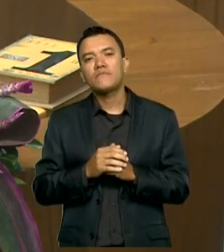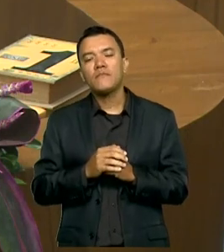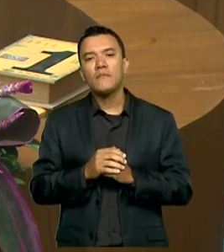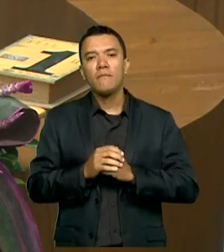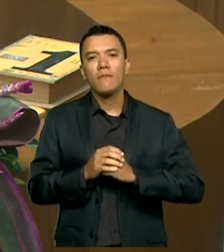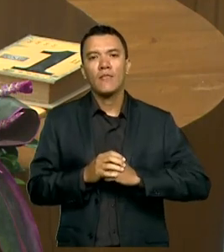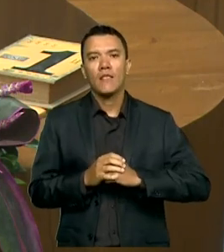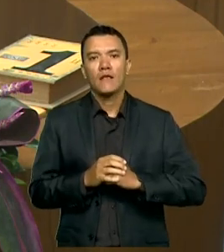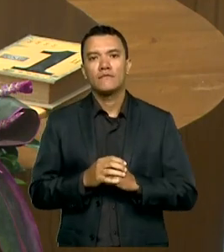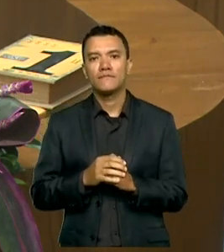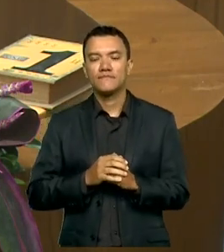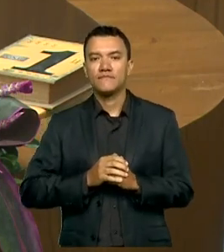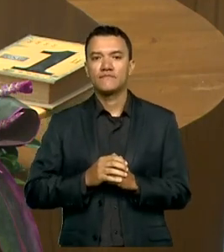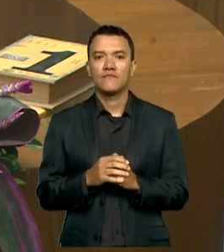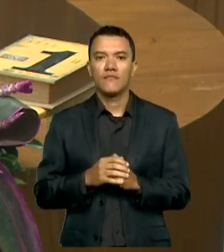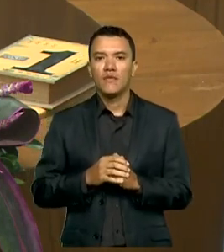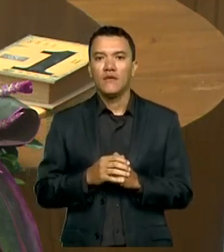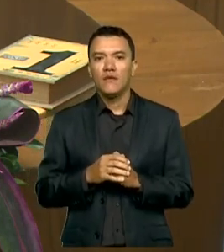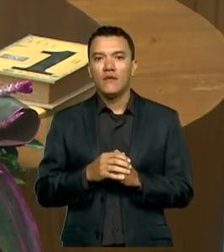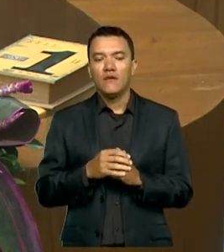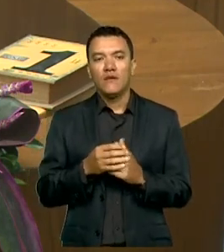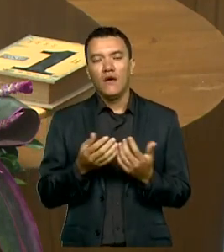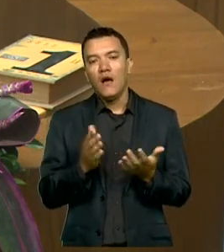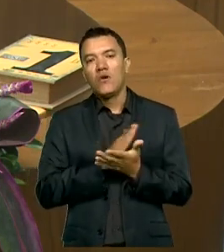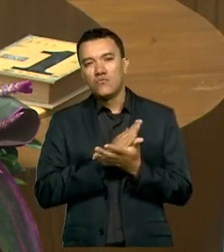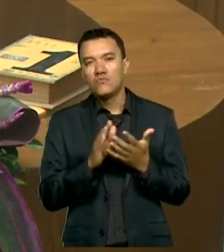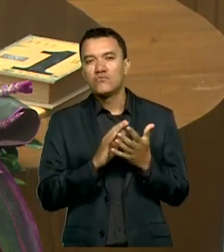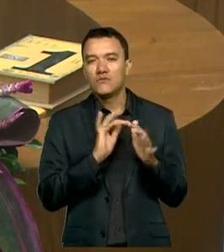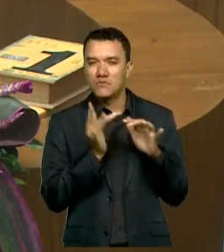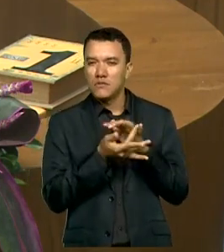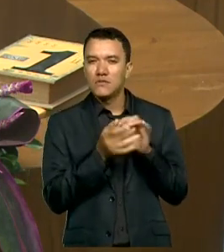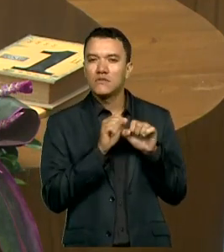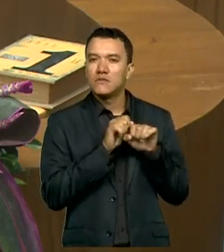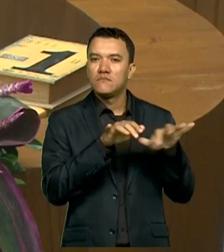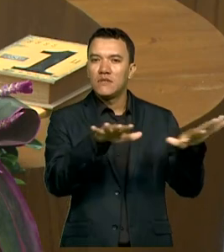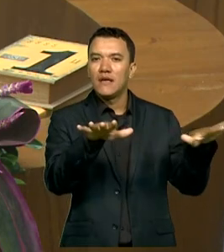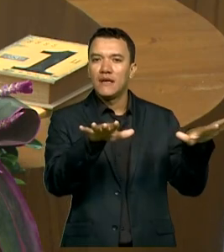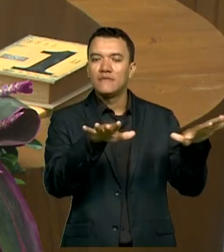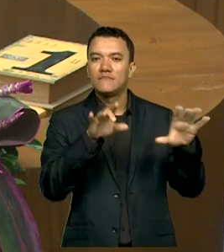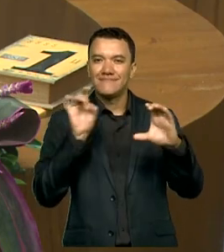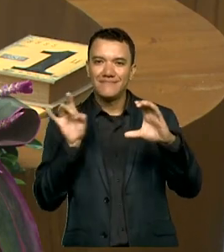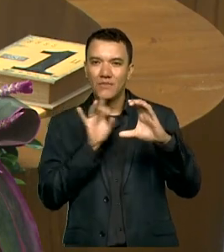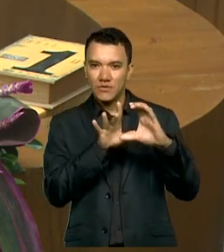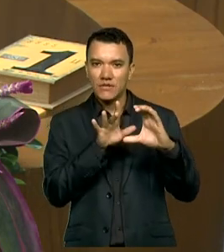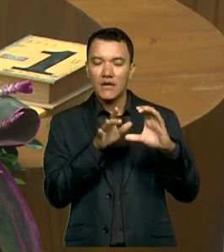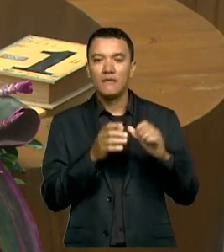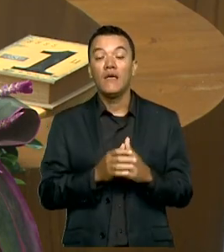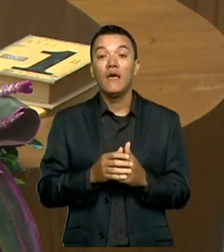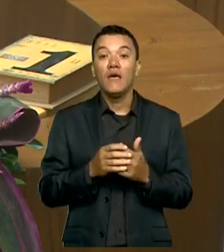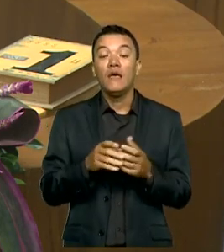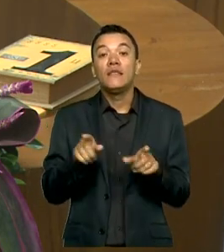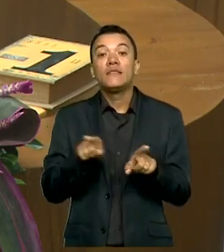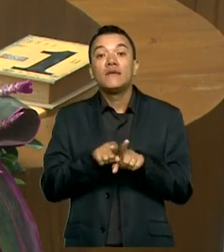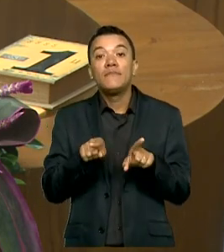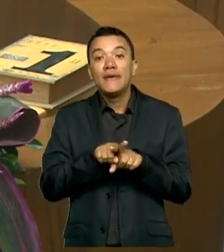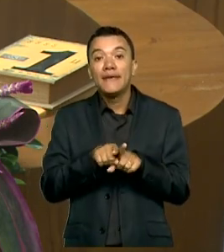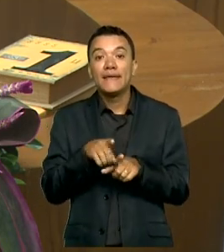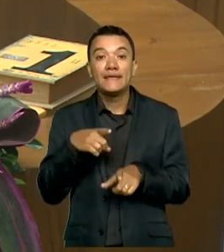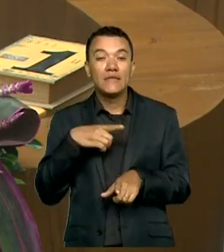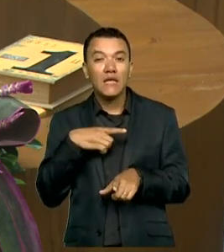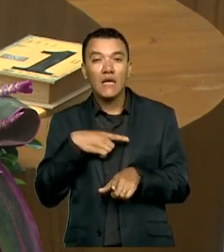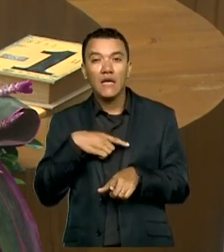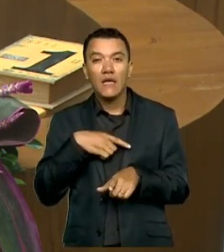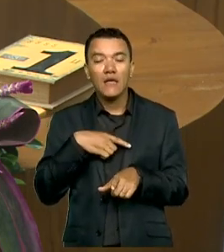terem postado essa ideia falsa de que faz menos mal, existe um modismo, né? A gente vê que existe